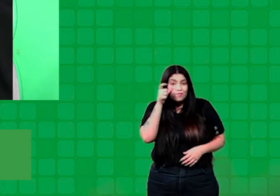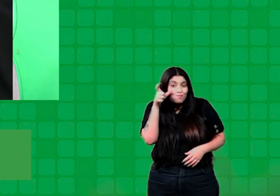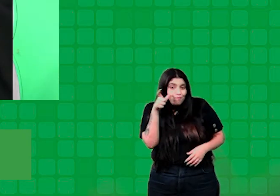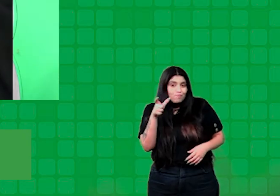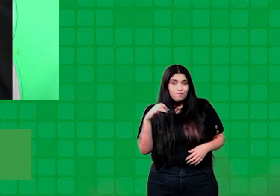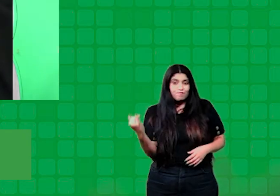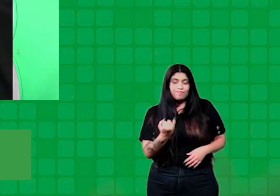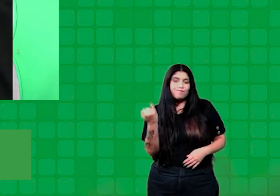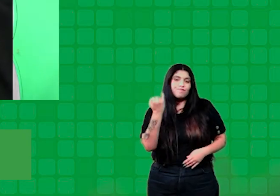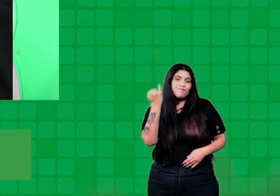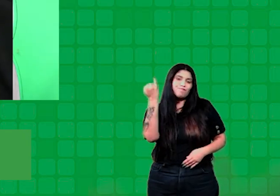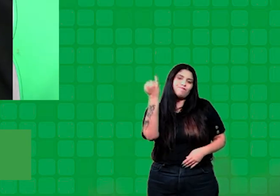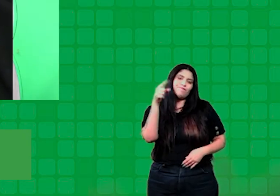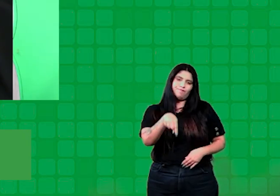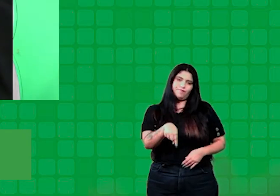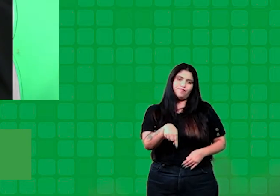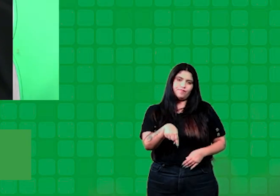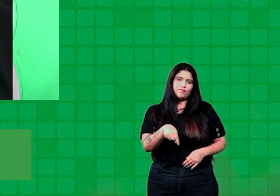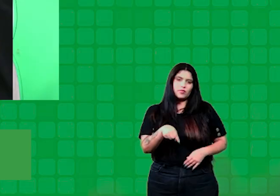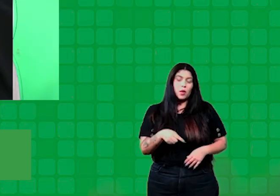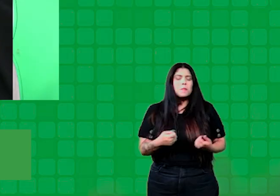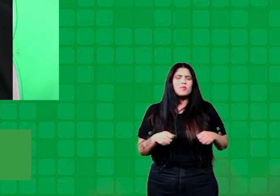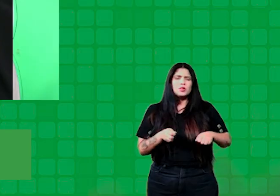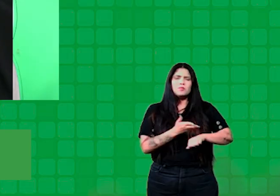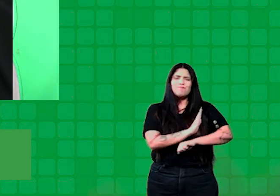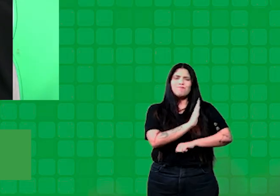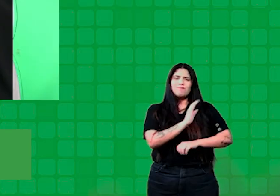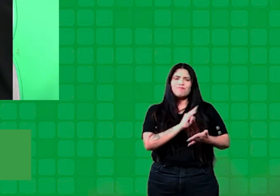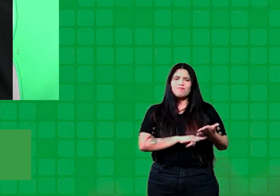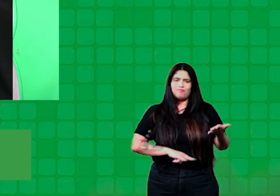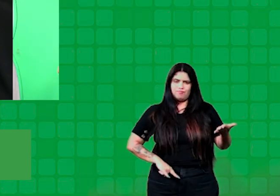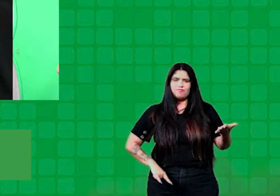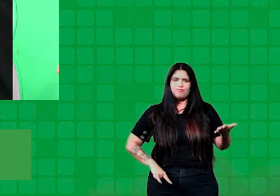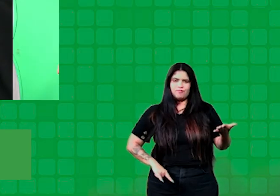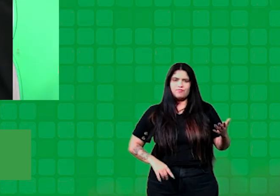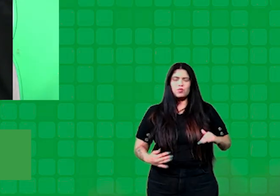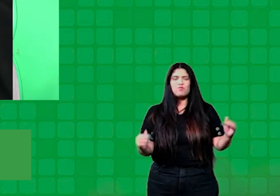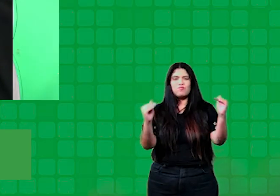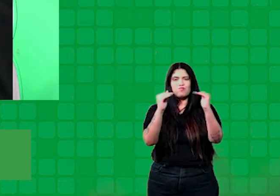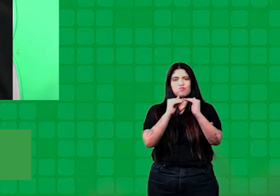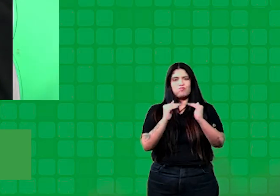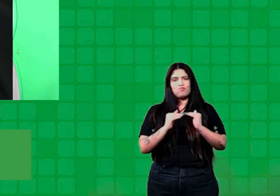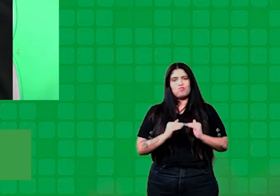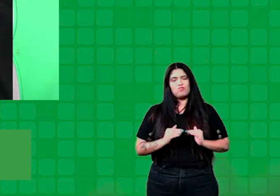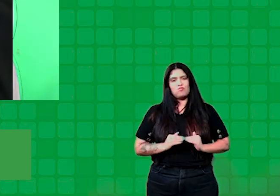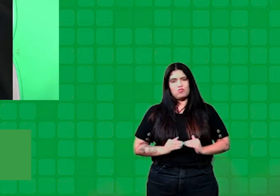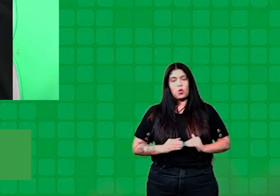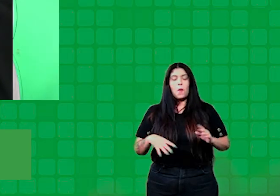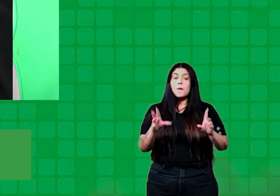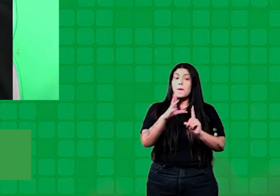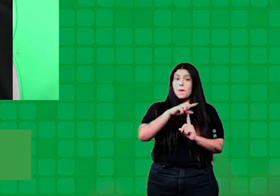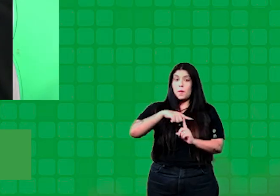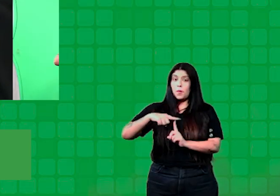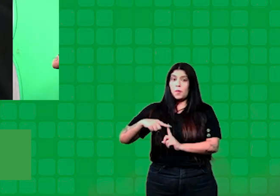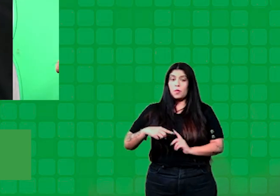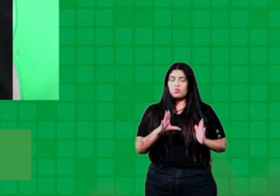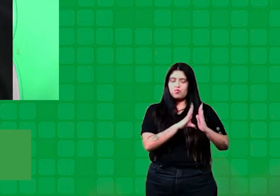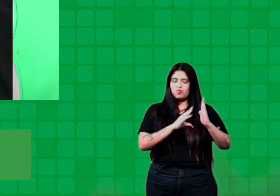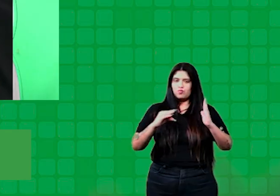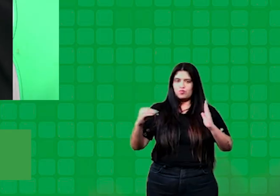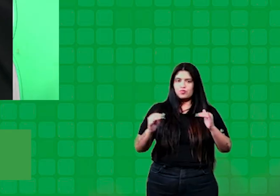realmente seja aprovado um documento aí que esteja conforme aí os padrões institucionais, isso é muito